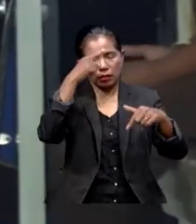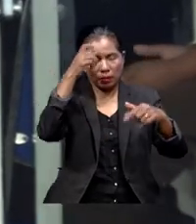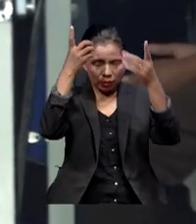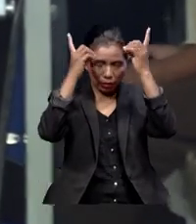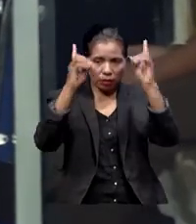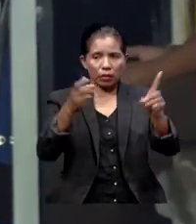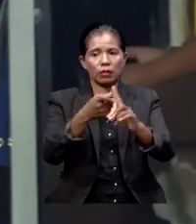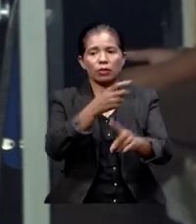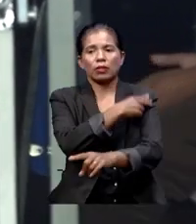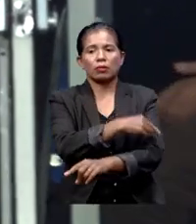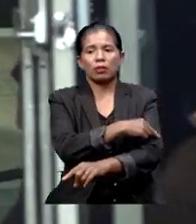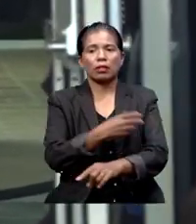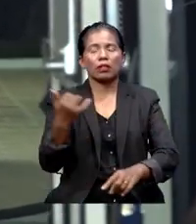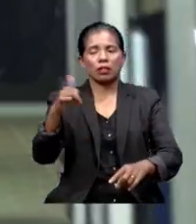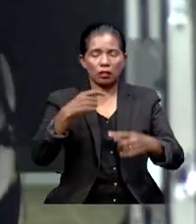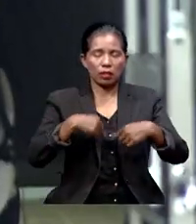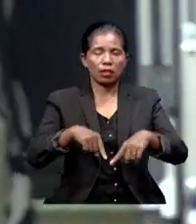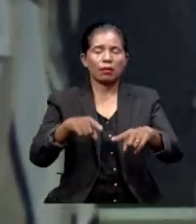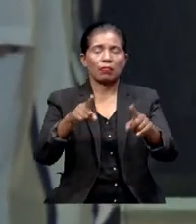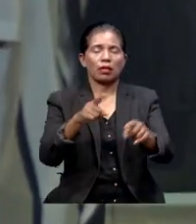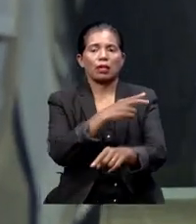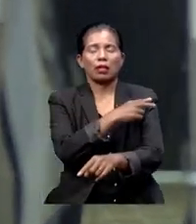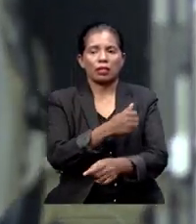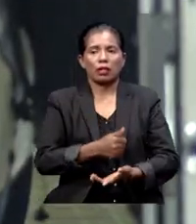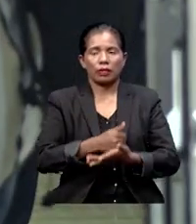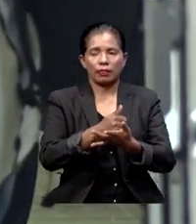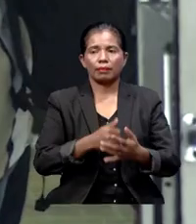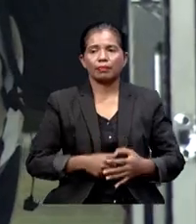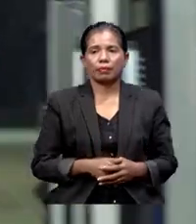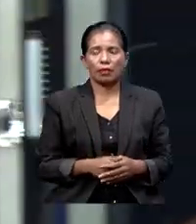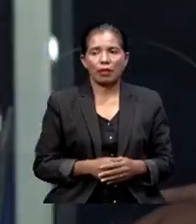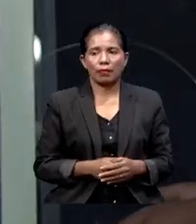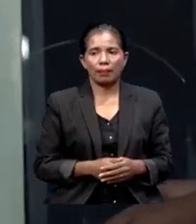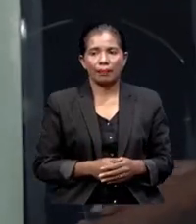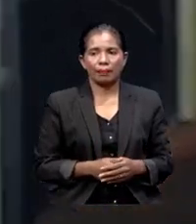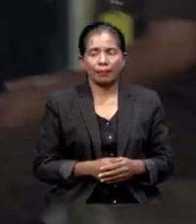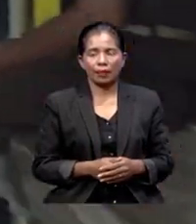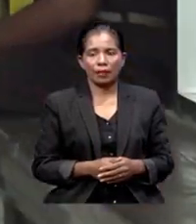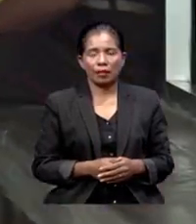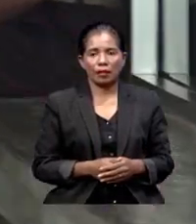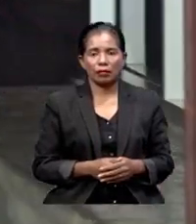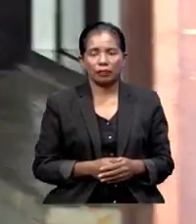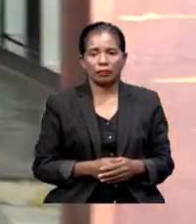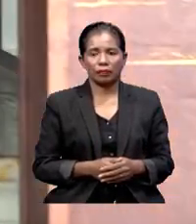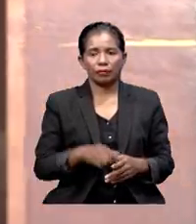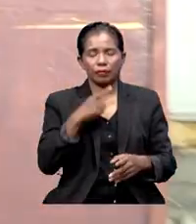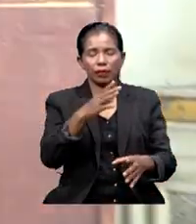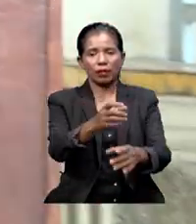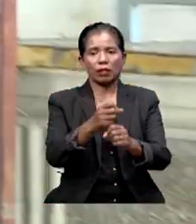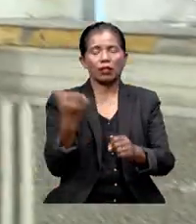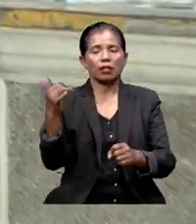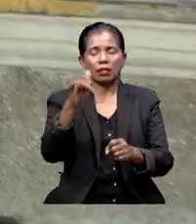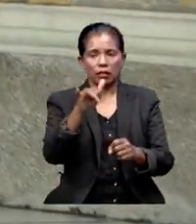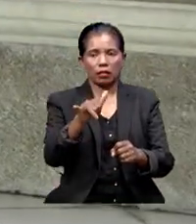o hospital, né, Bessira, ao tratamento, ba. Começa direto mas ver e as cabos na fase da mão cabos sem morar pelo então se